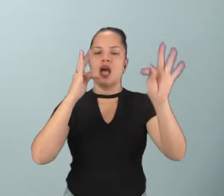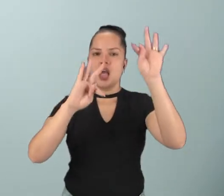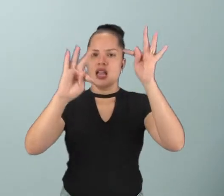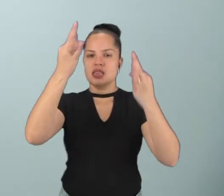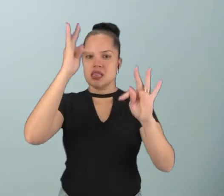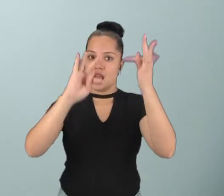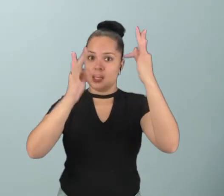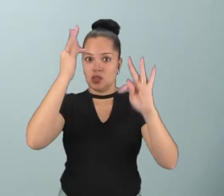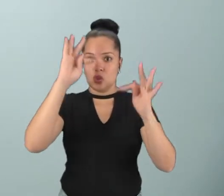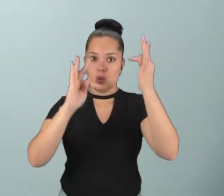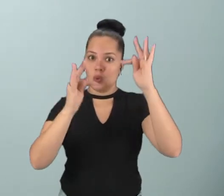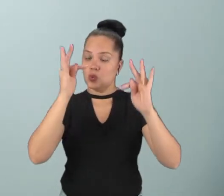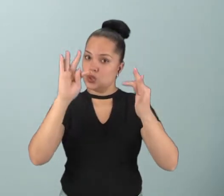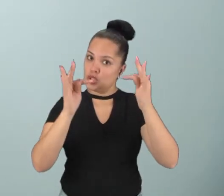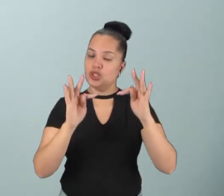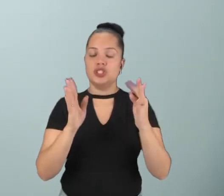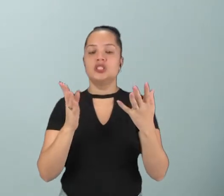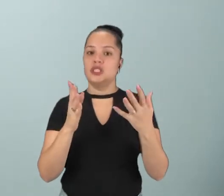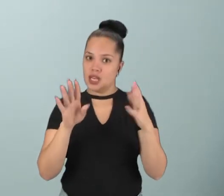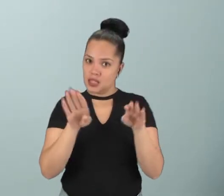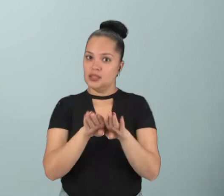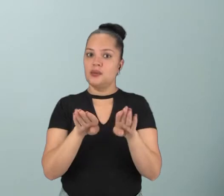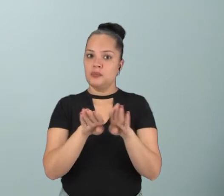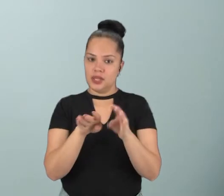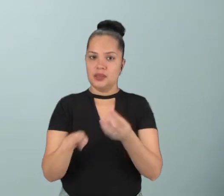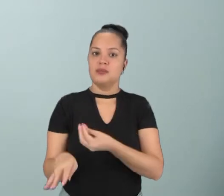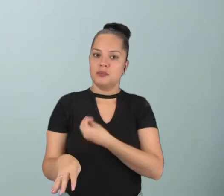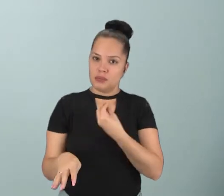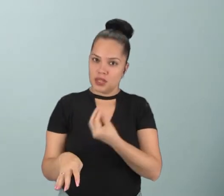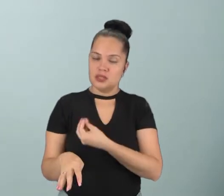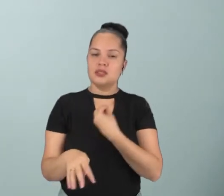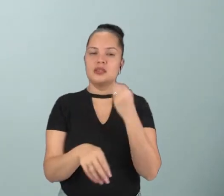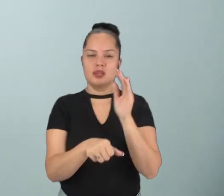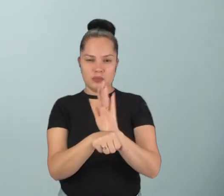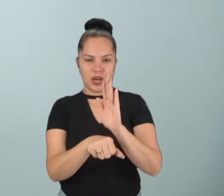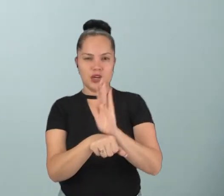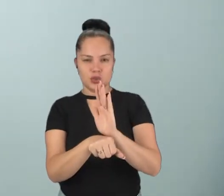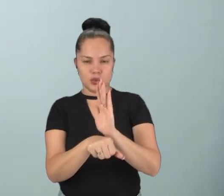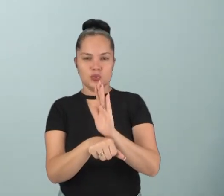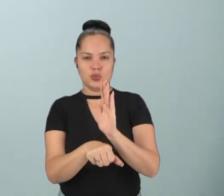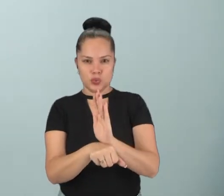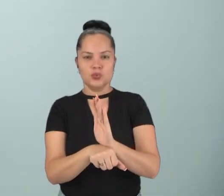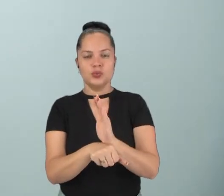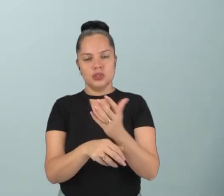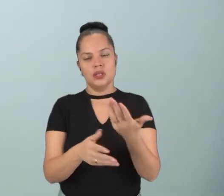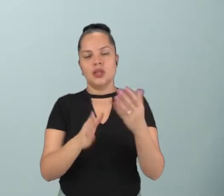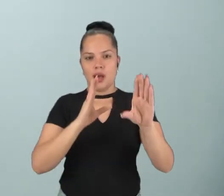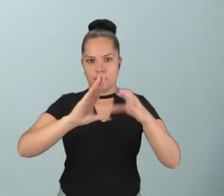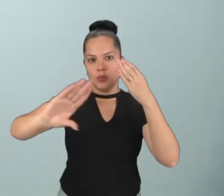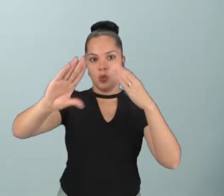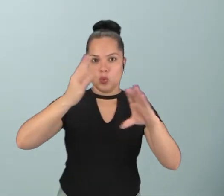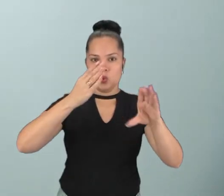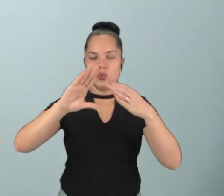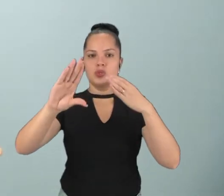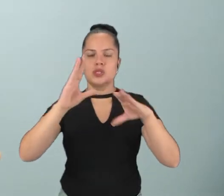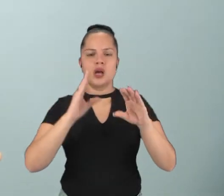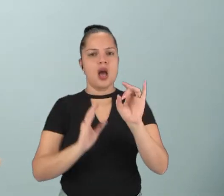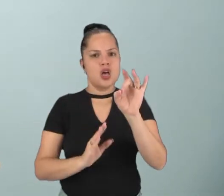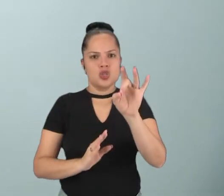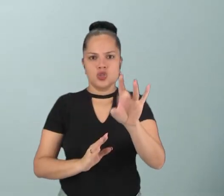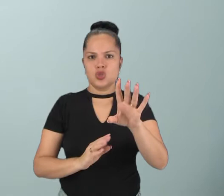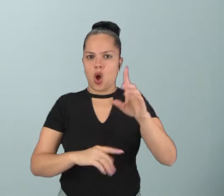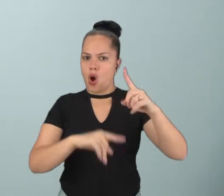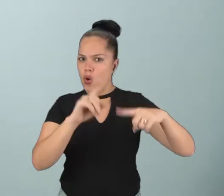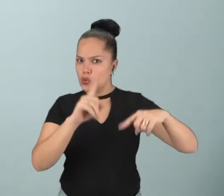não podemos deixar de fora esse grande auxílio, né? Essa grande ferramenta para a música. Então, nós não temos só